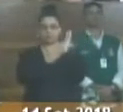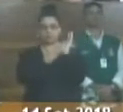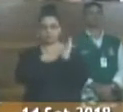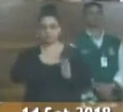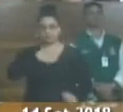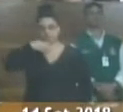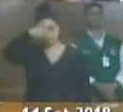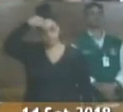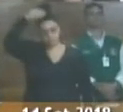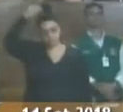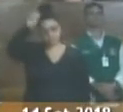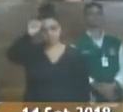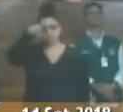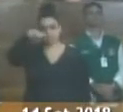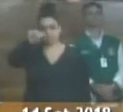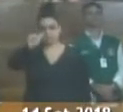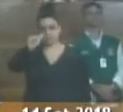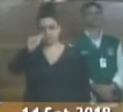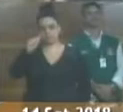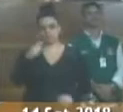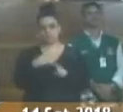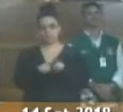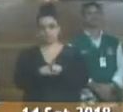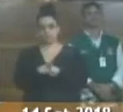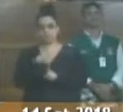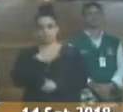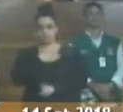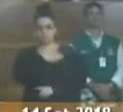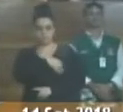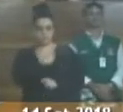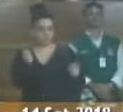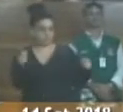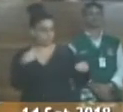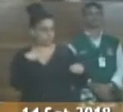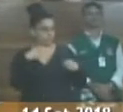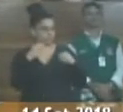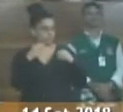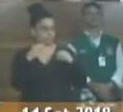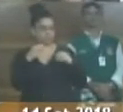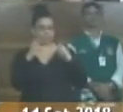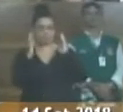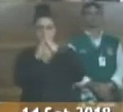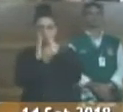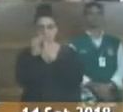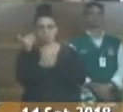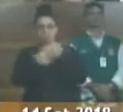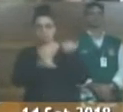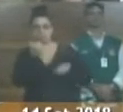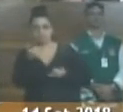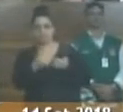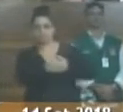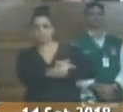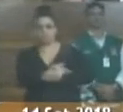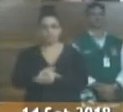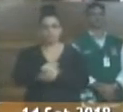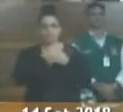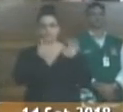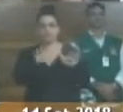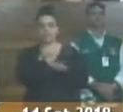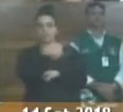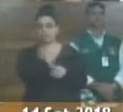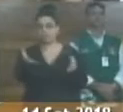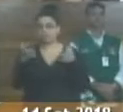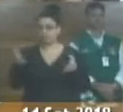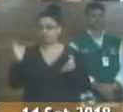Ana Clara e a minha filha, porque eu poderia estar em casa brincando de boneca, vendo desenho, fazendo qualquer outra coisa, mas preferiram